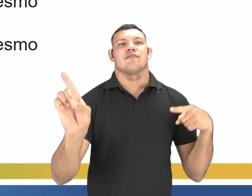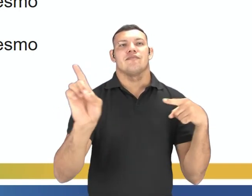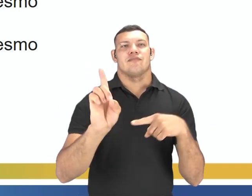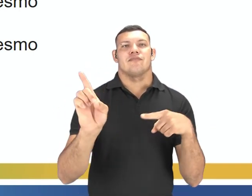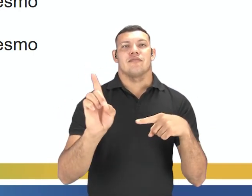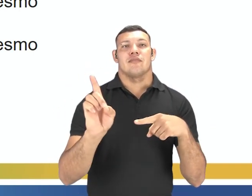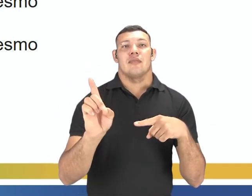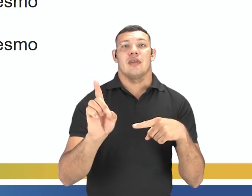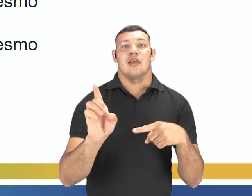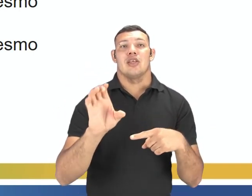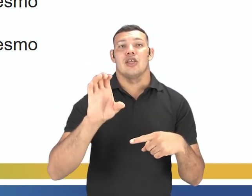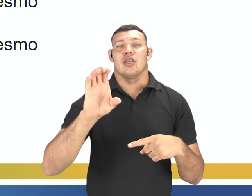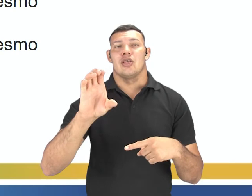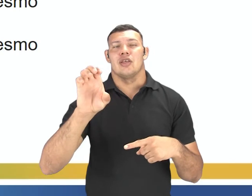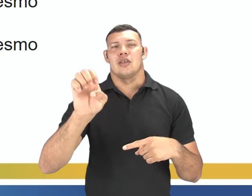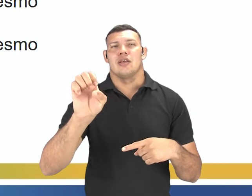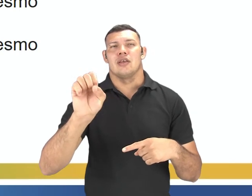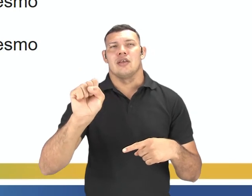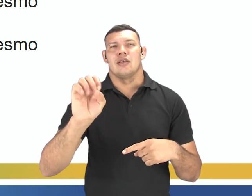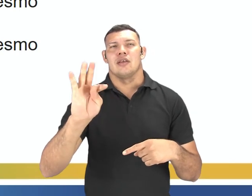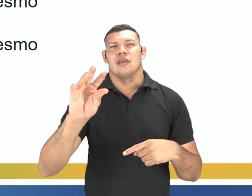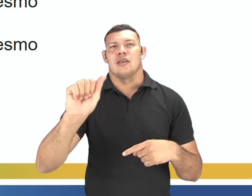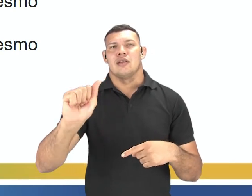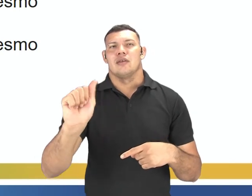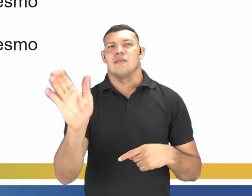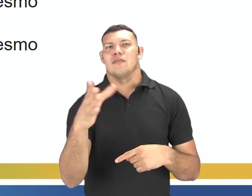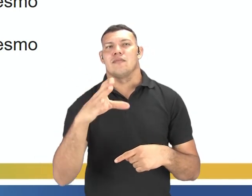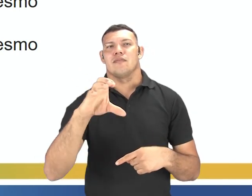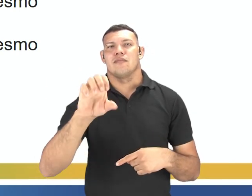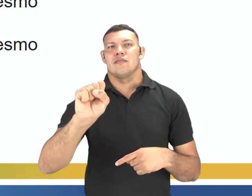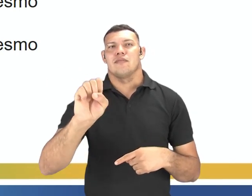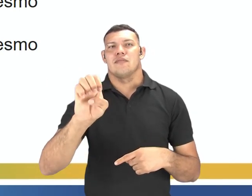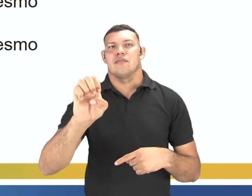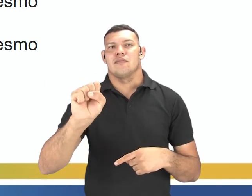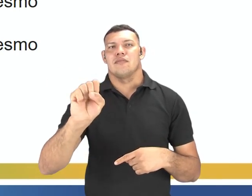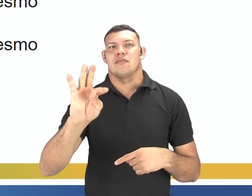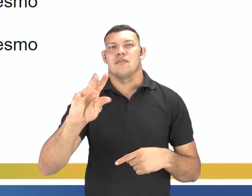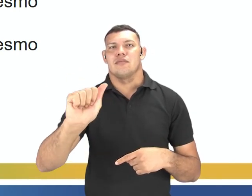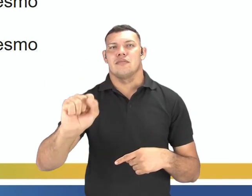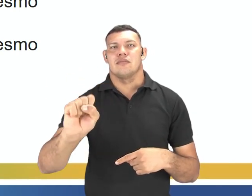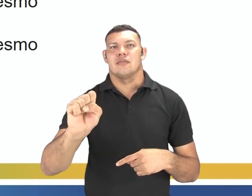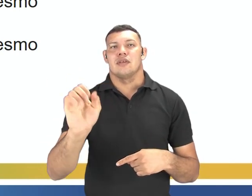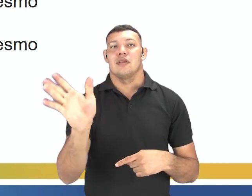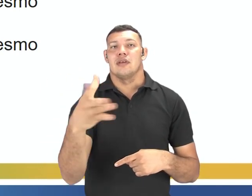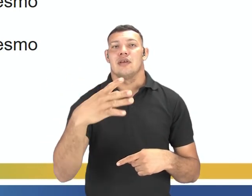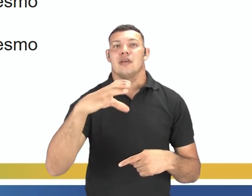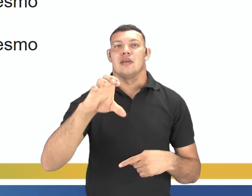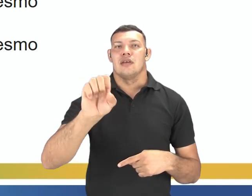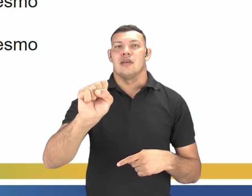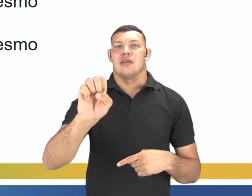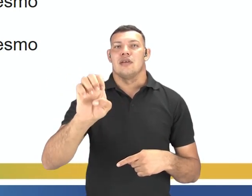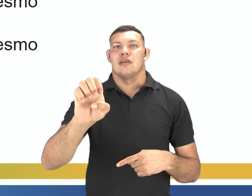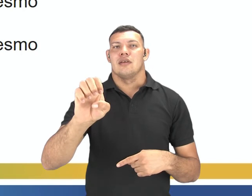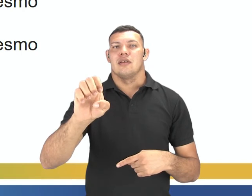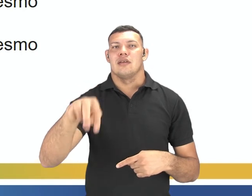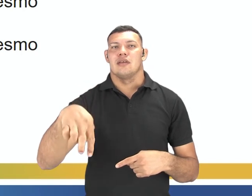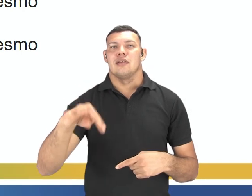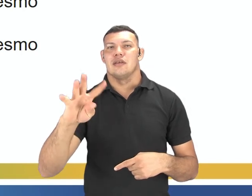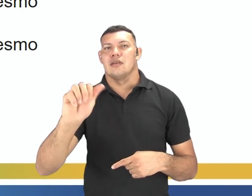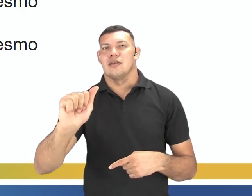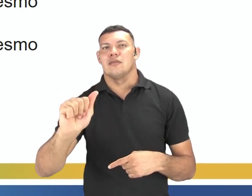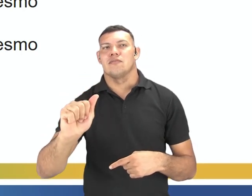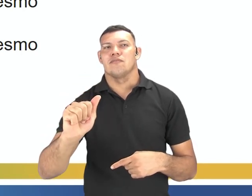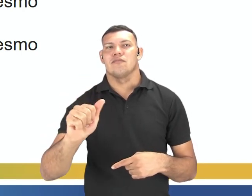sexta e sexta terem o mesmo significado na escrita? De fato, sexta, sexta